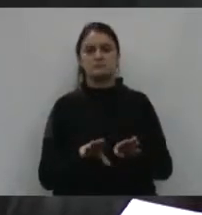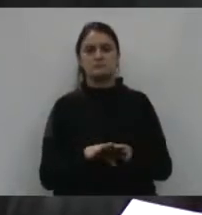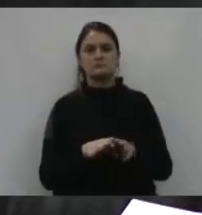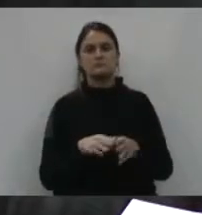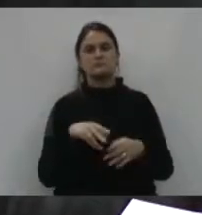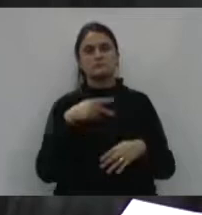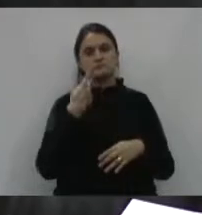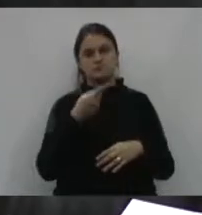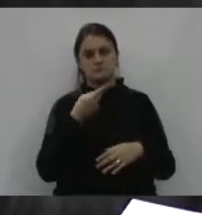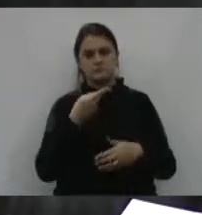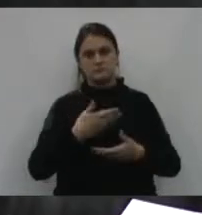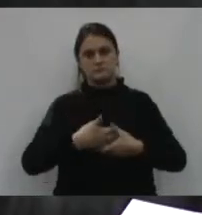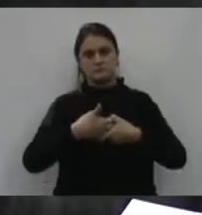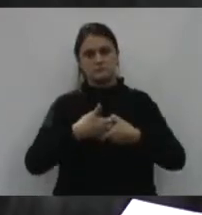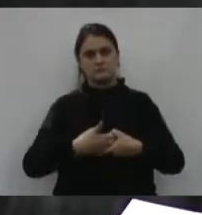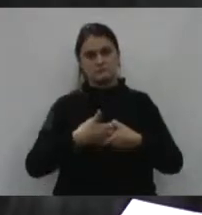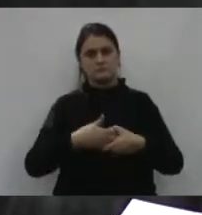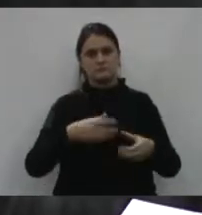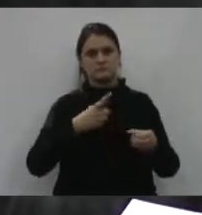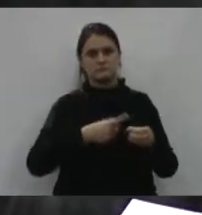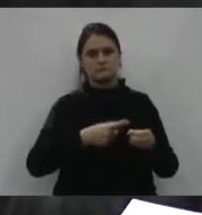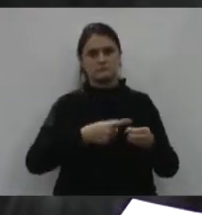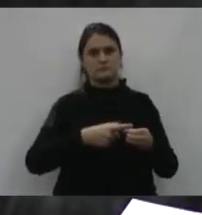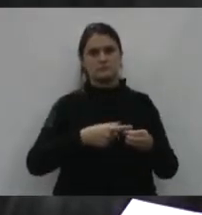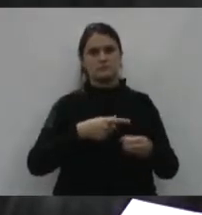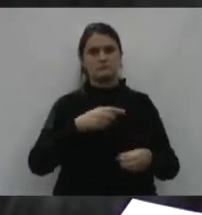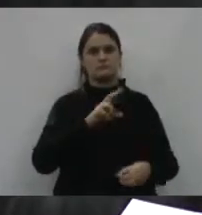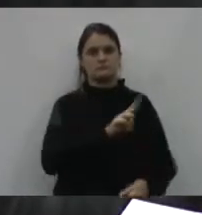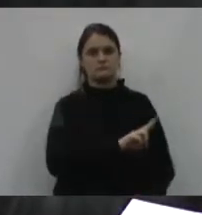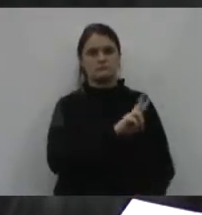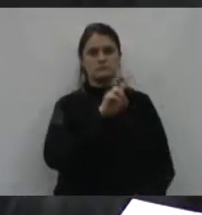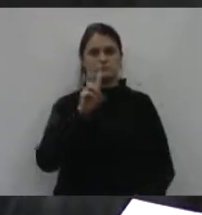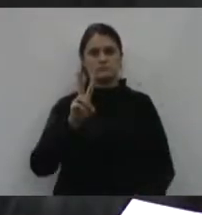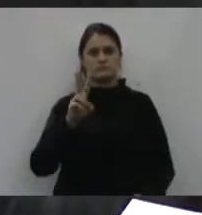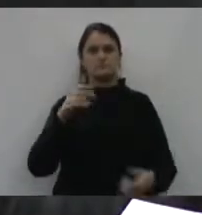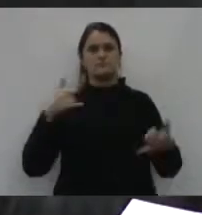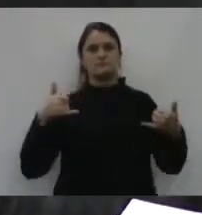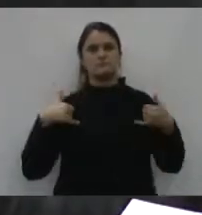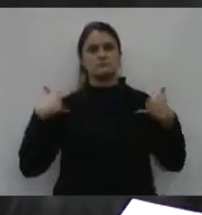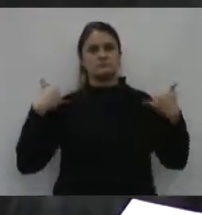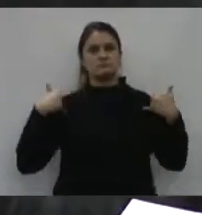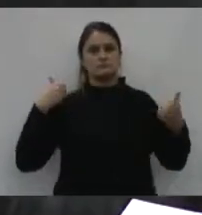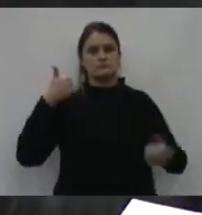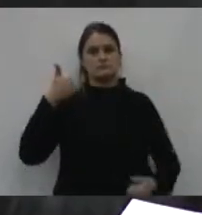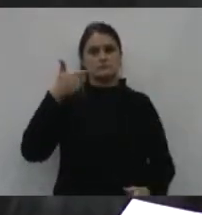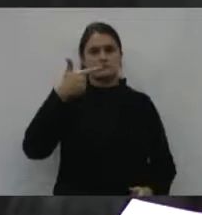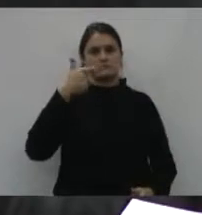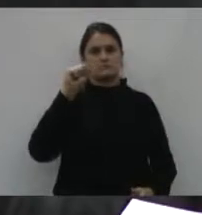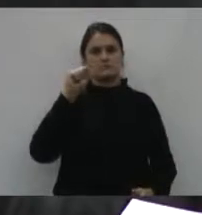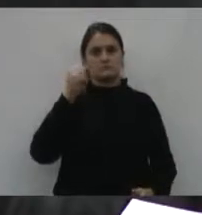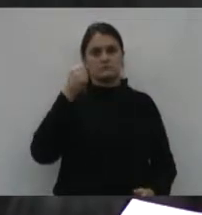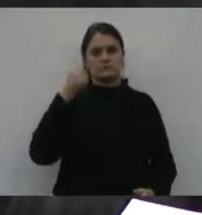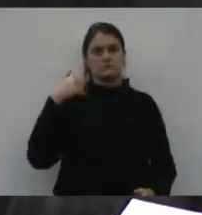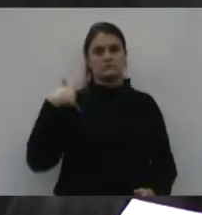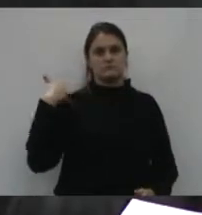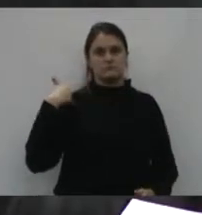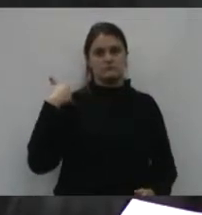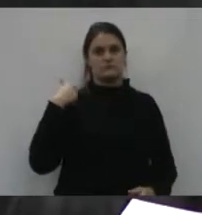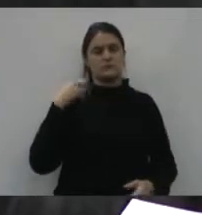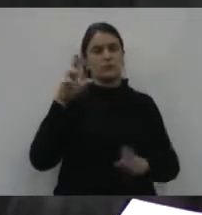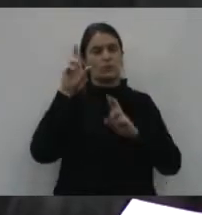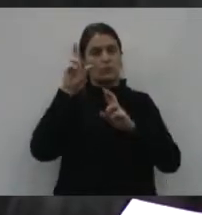forma, destacar esses 128 anos de União da Vitória, aonde? Amanhã, né, esperamos que no aeroporto de São